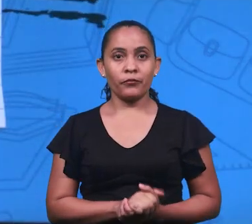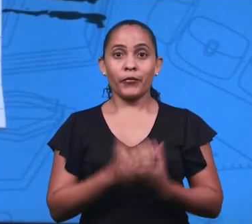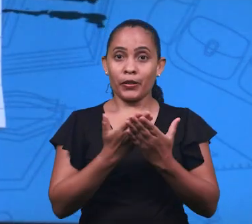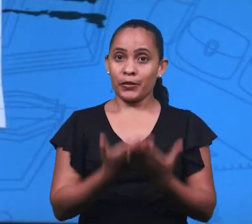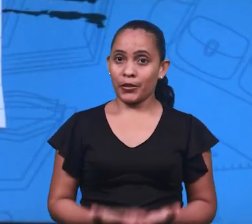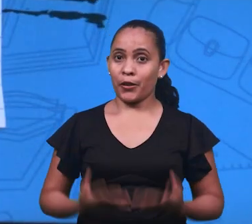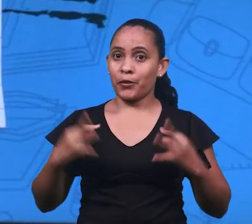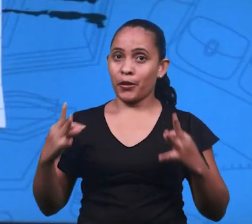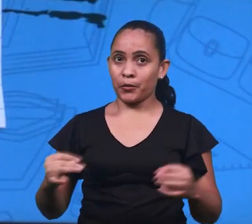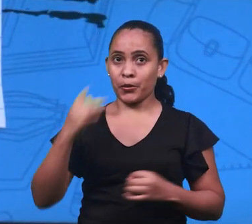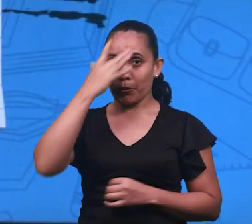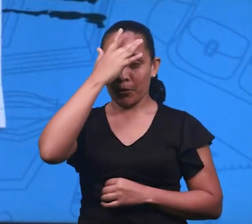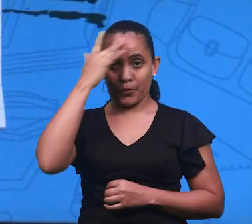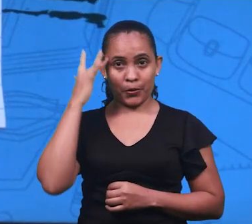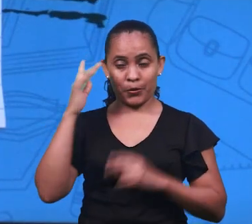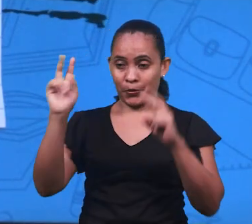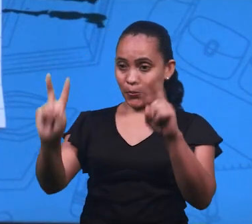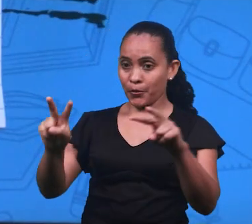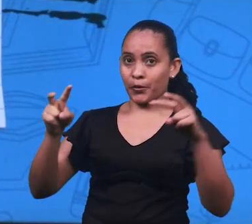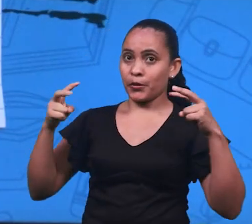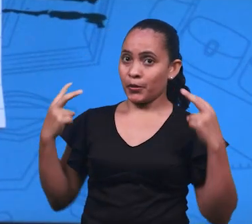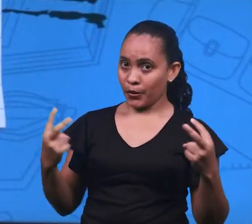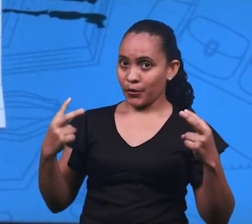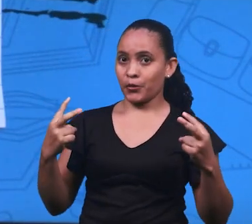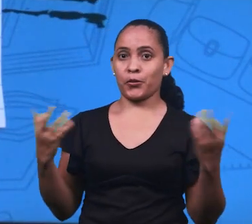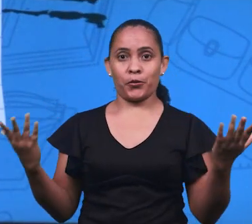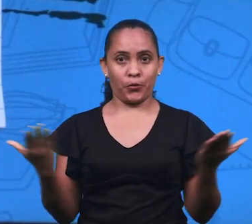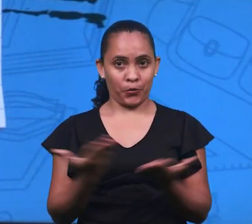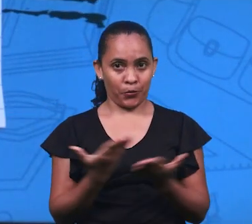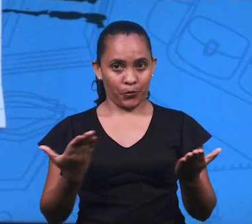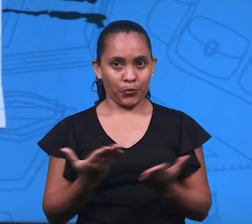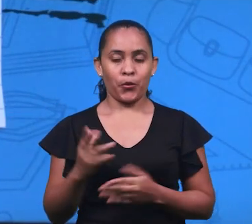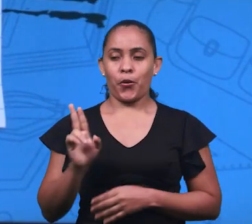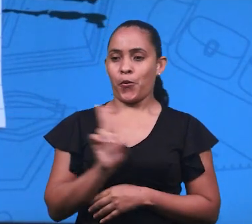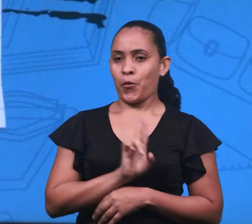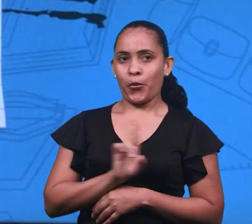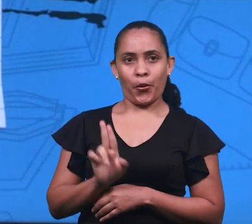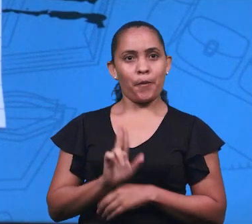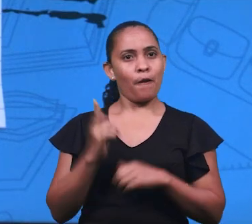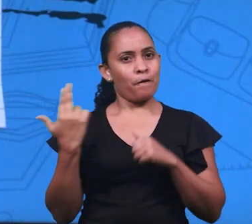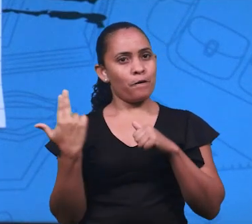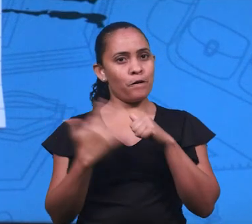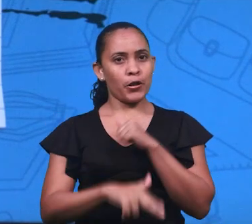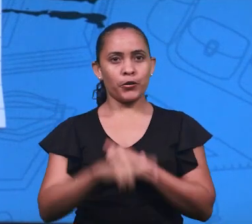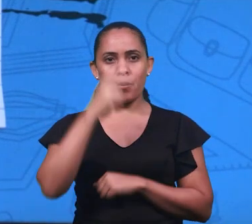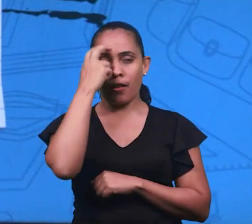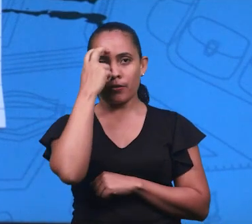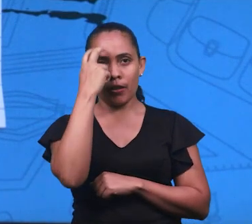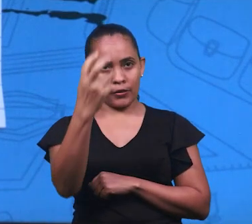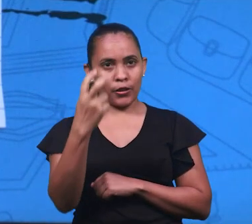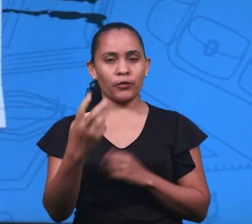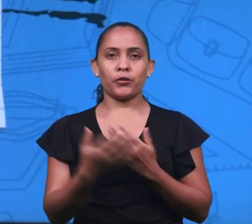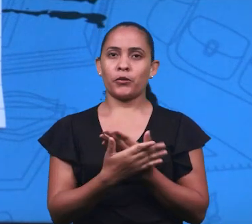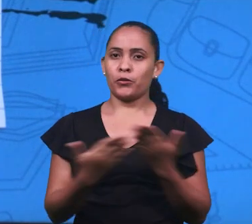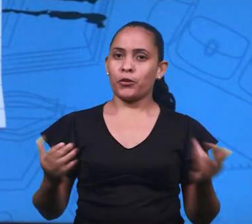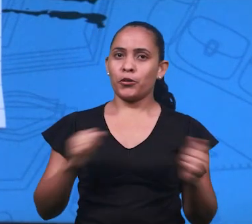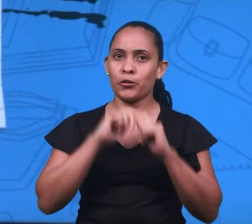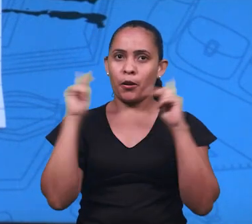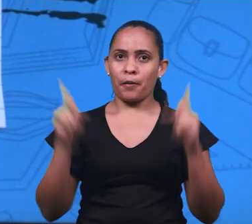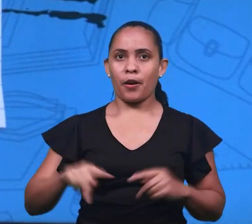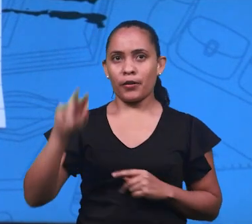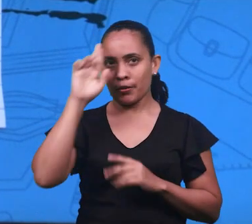Nós saudamos a todos que estão assistindo o programa de nome Vestibular Inteligente, com a paz do Senhor